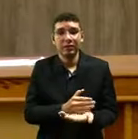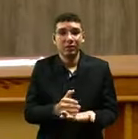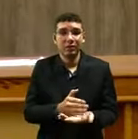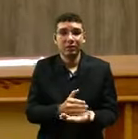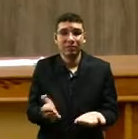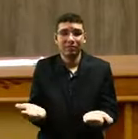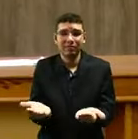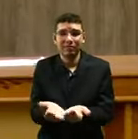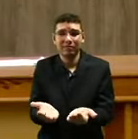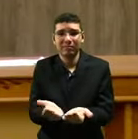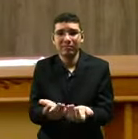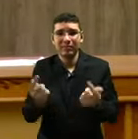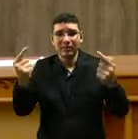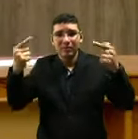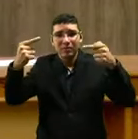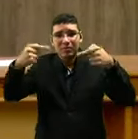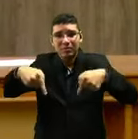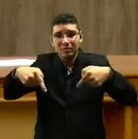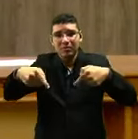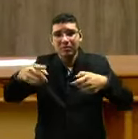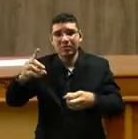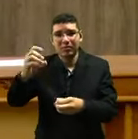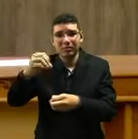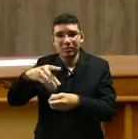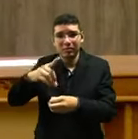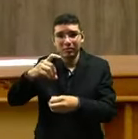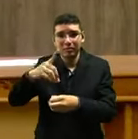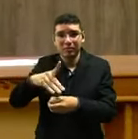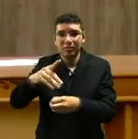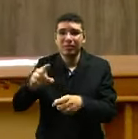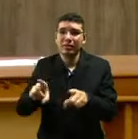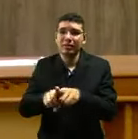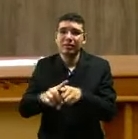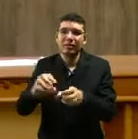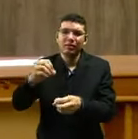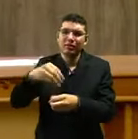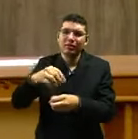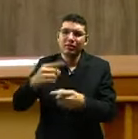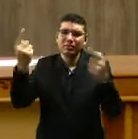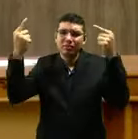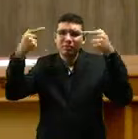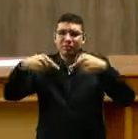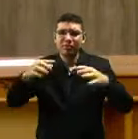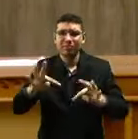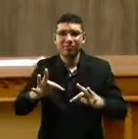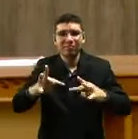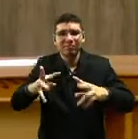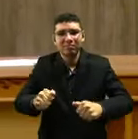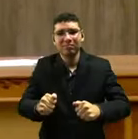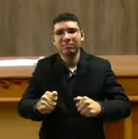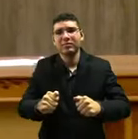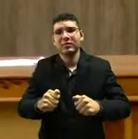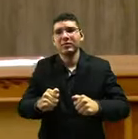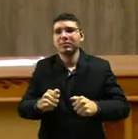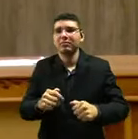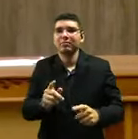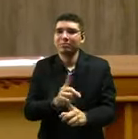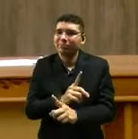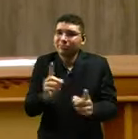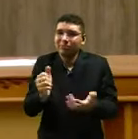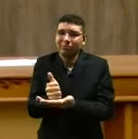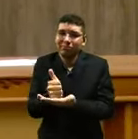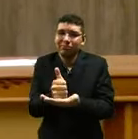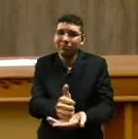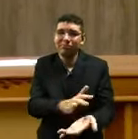contra dízimo ele é contra oferta ele é contra mensagem ele é contra tudo ele é contra tudo não contribui numa obra mas